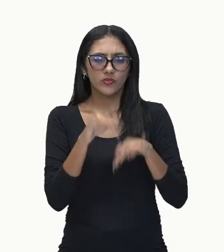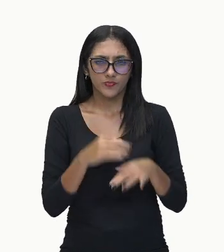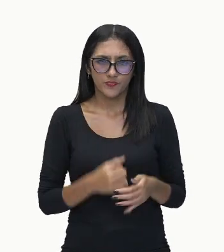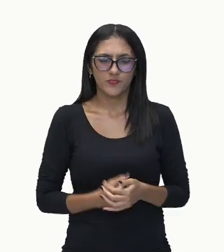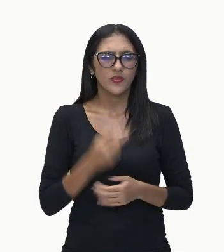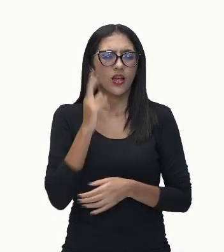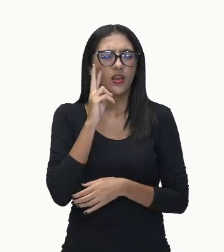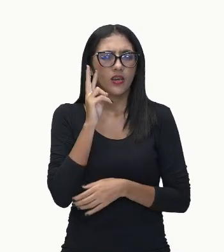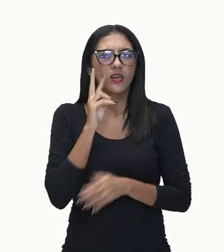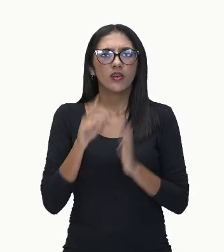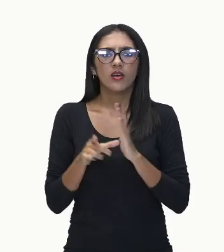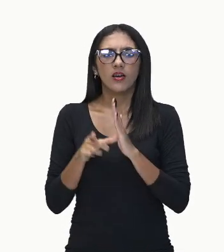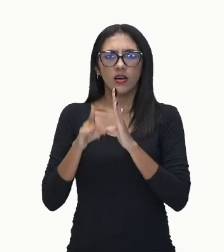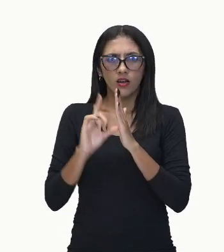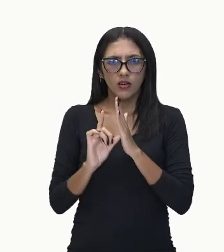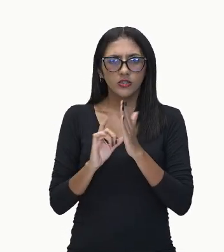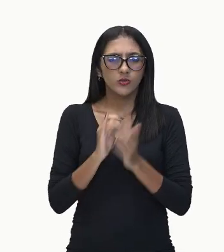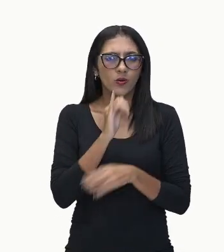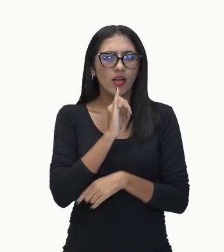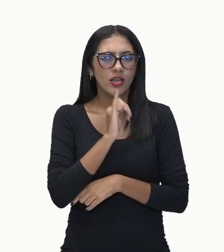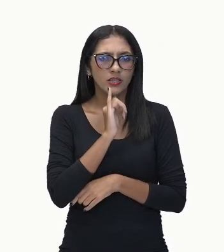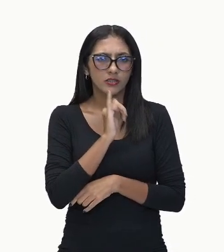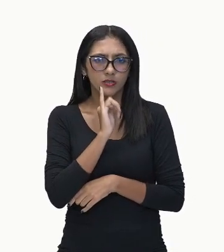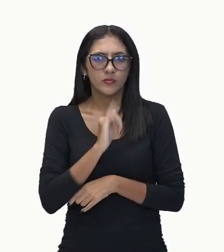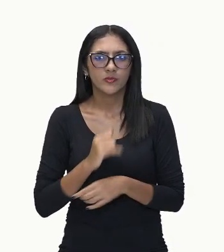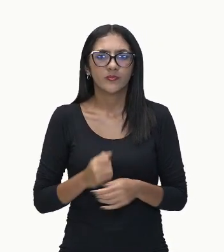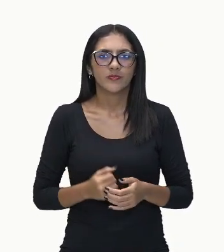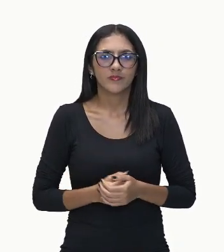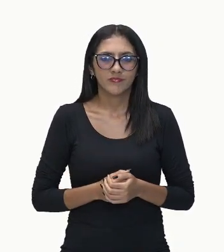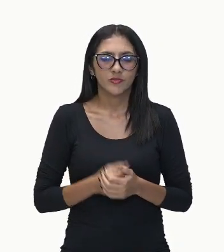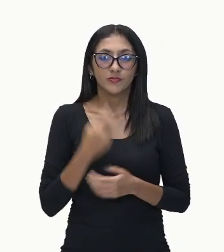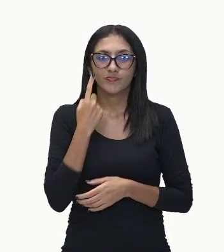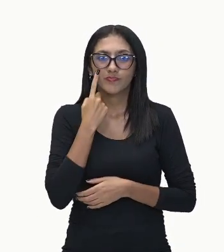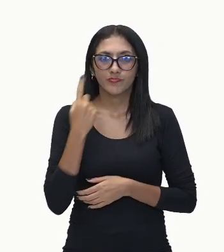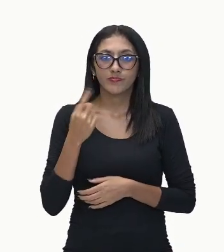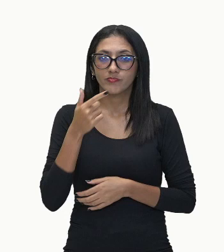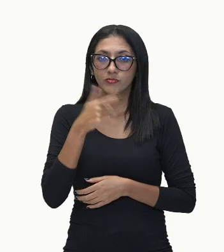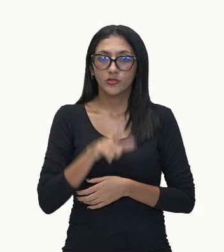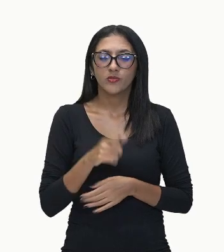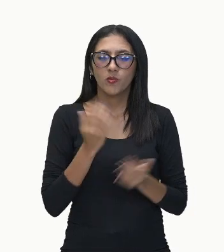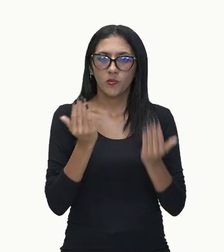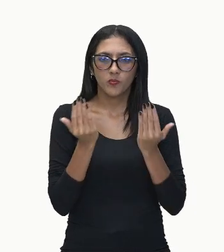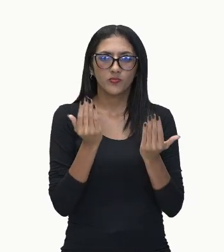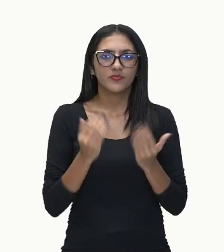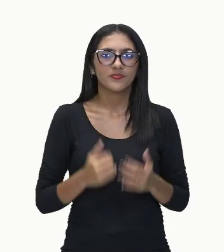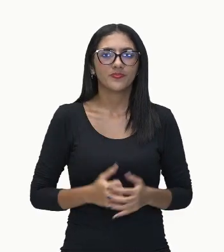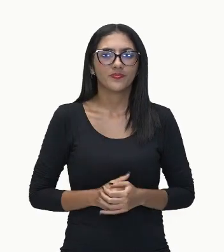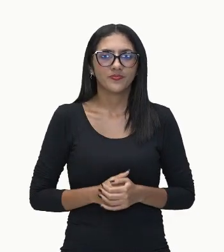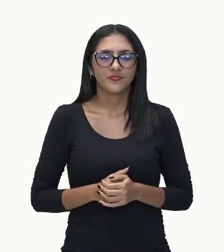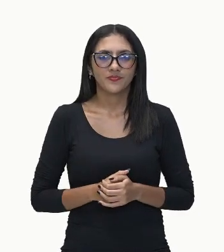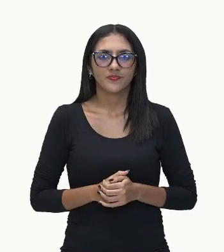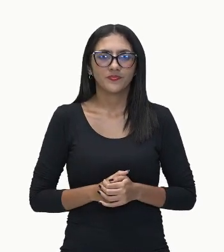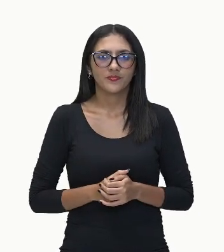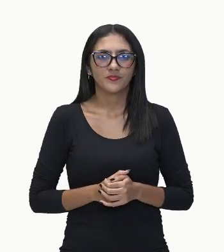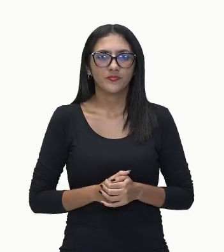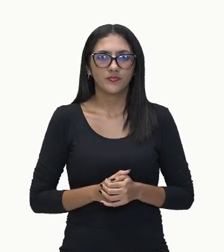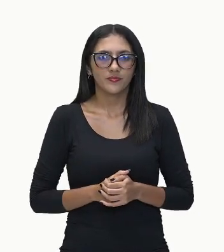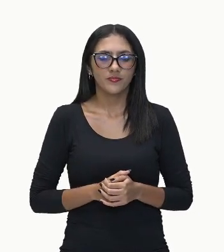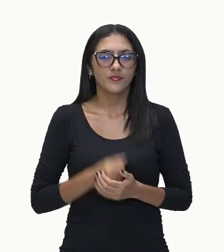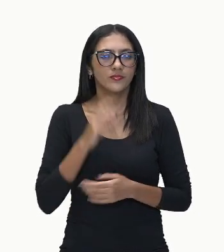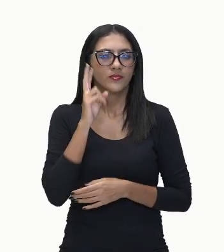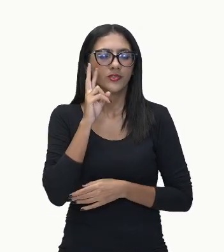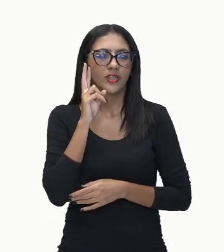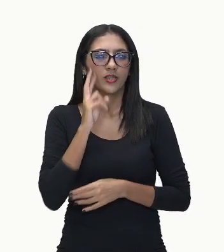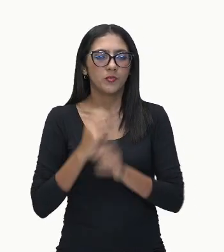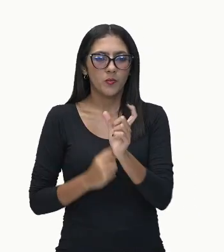pouco que esse termo constante ele equivale vou voltar na nossa cartela ó ele equivale ao quadrado da metade